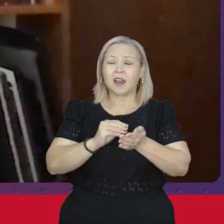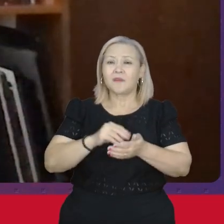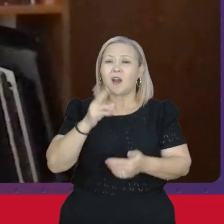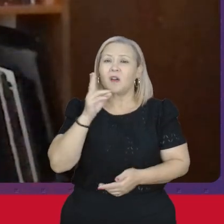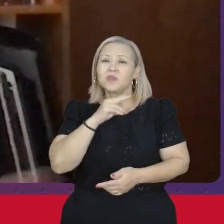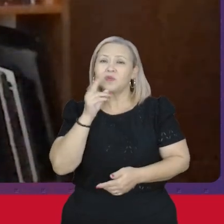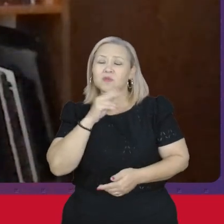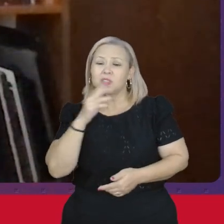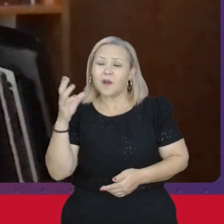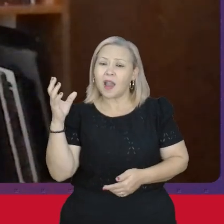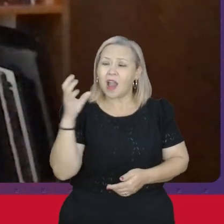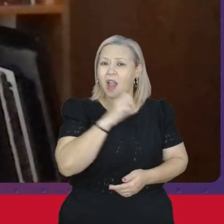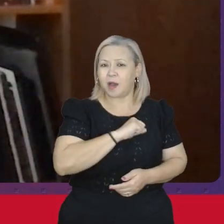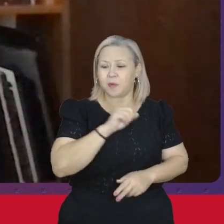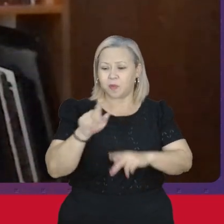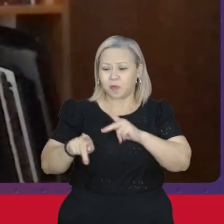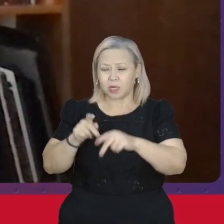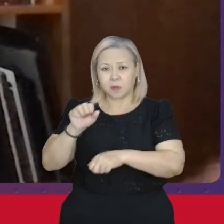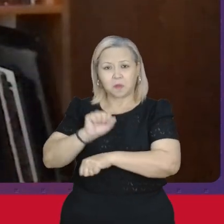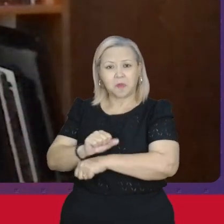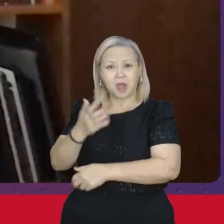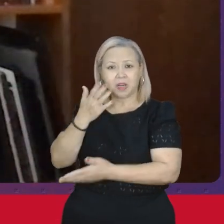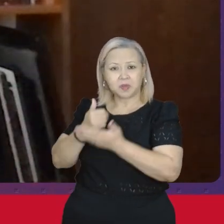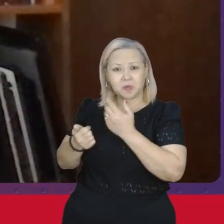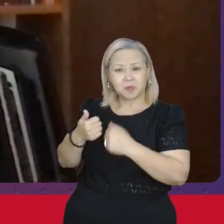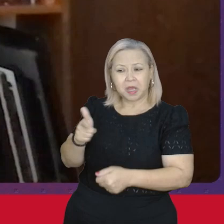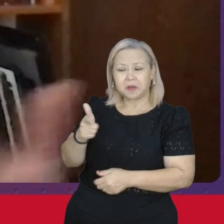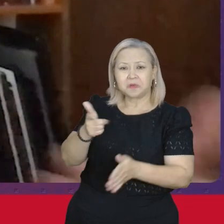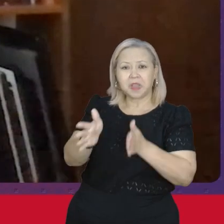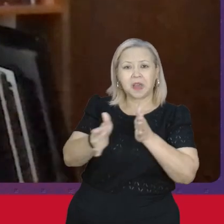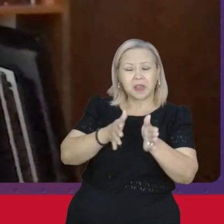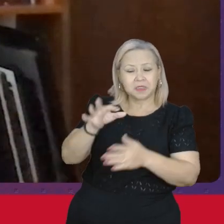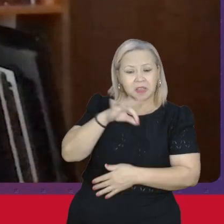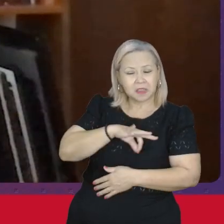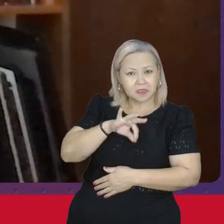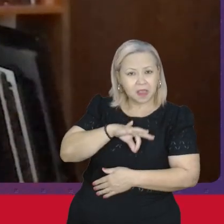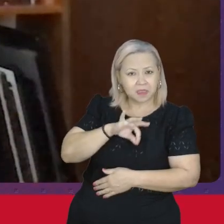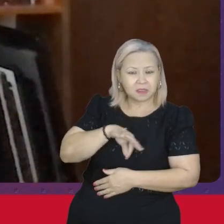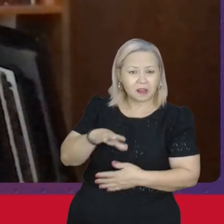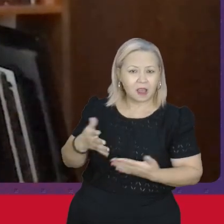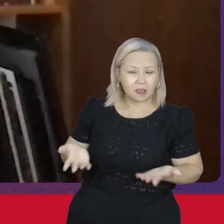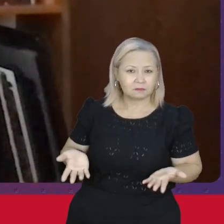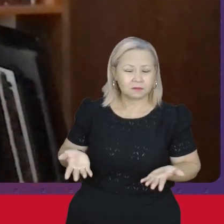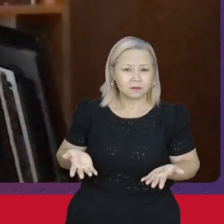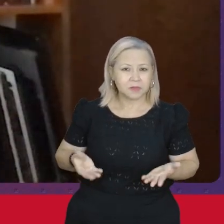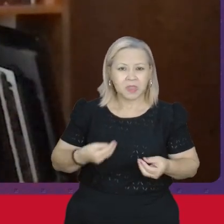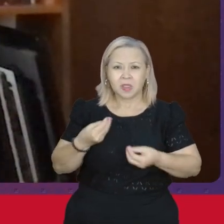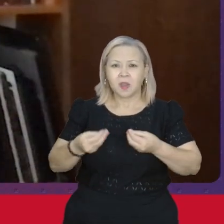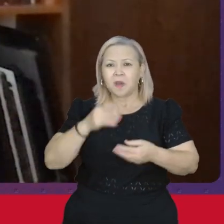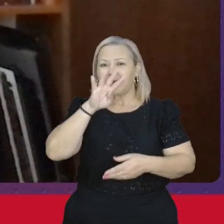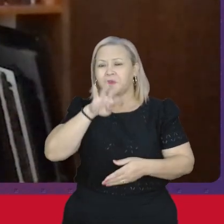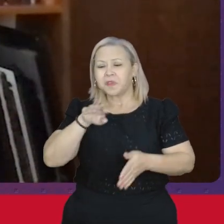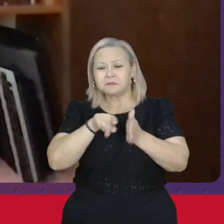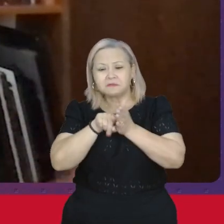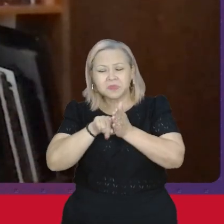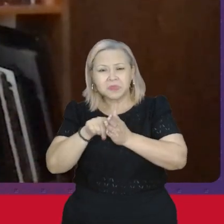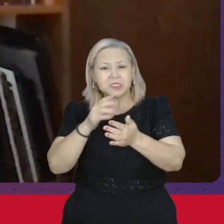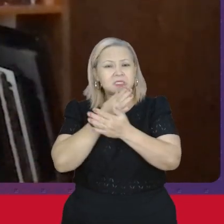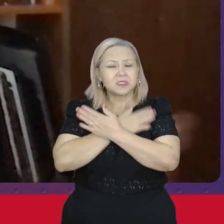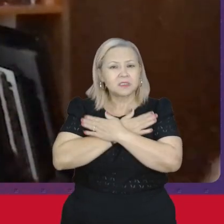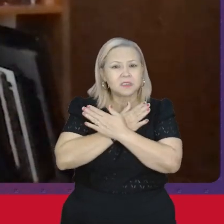muito acelerada. A população para de comer, para de ter acesso à renda, passa a ficar com índices altos de